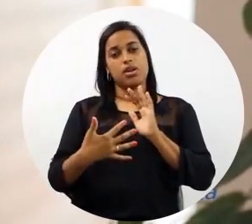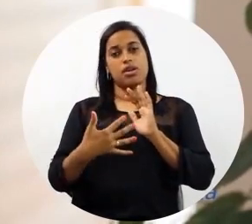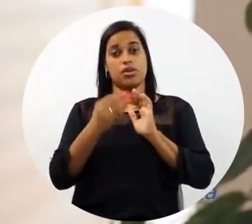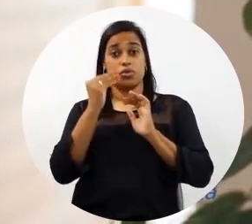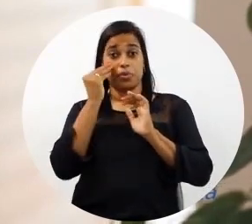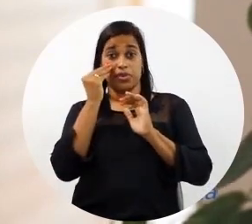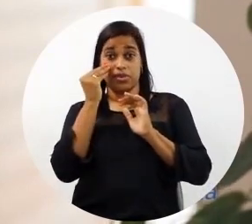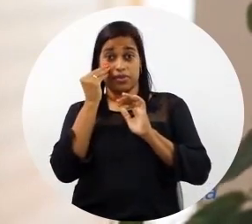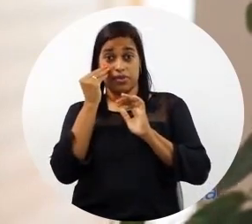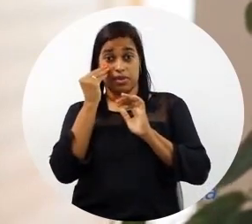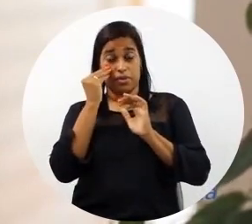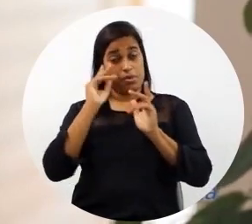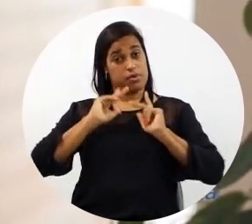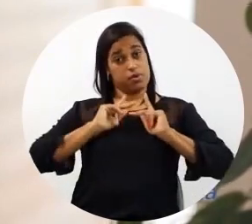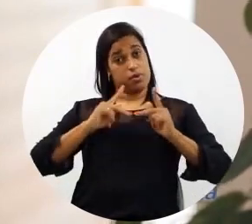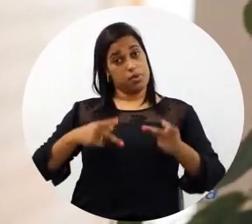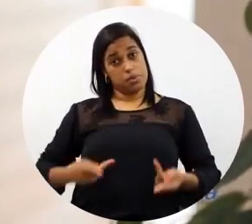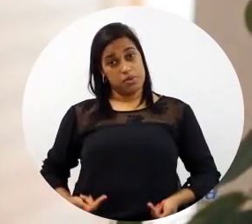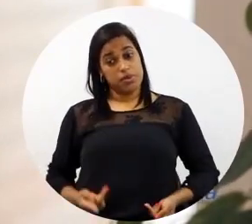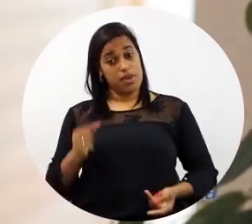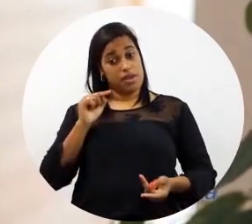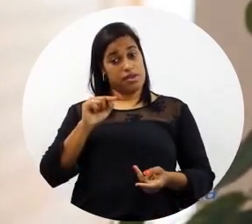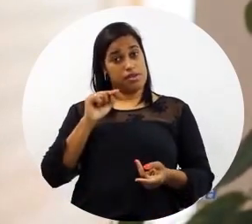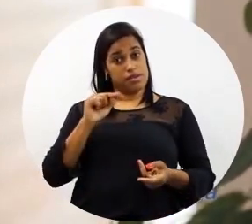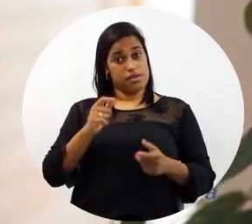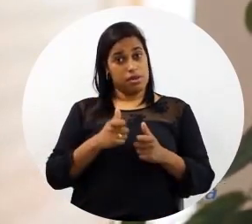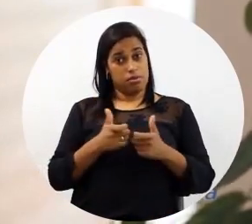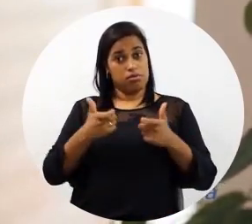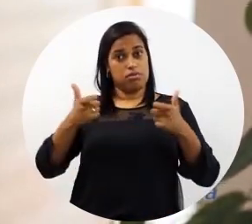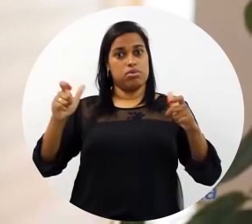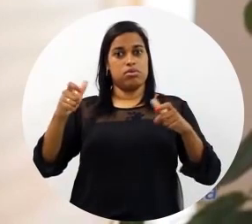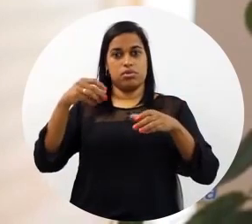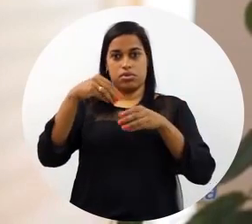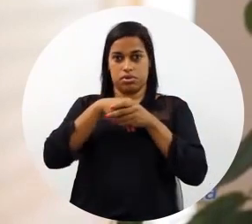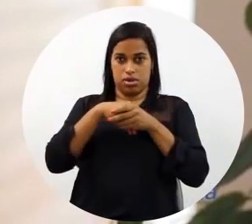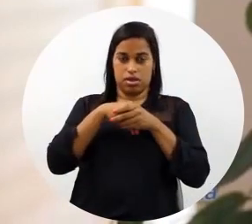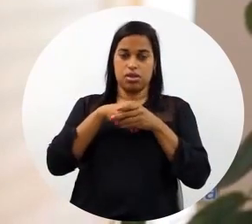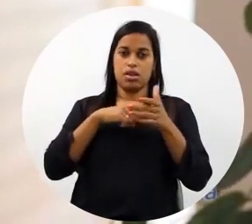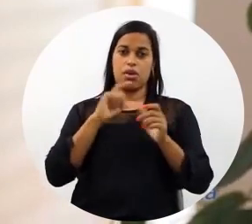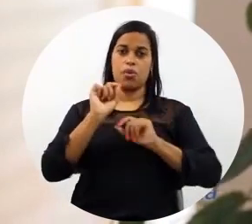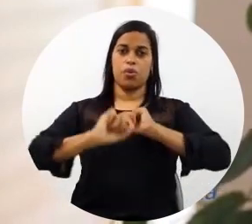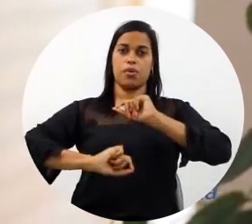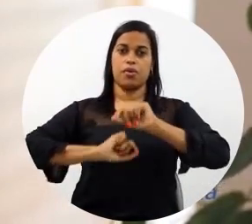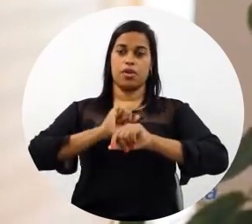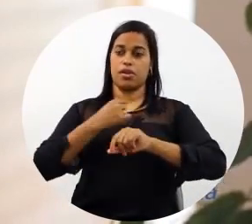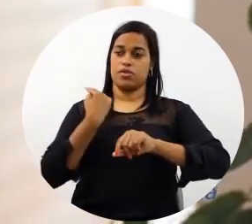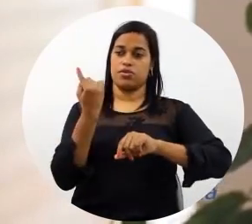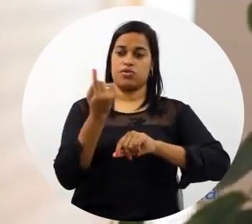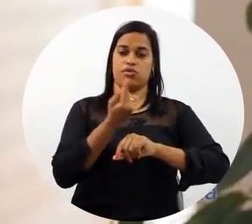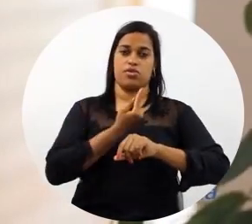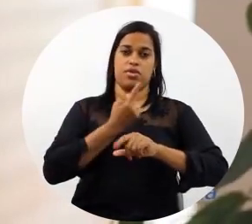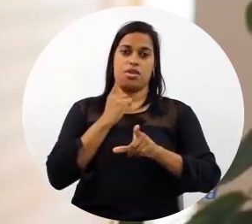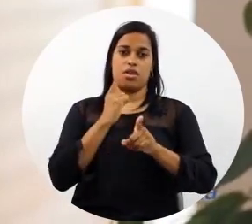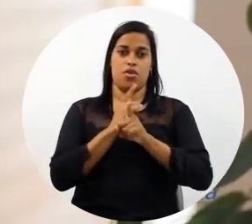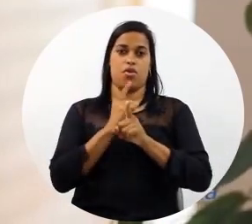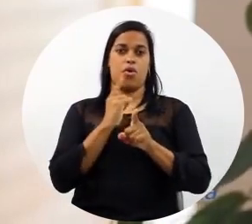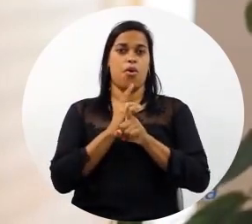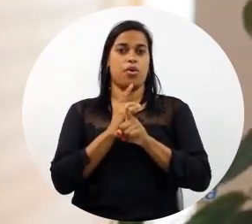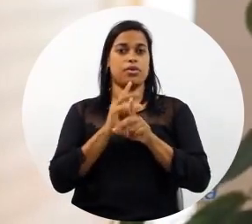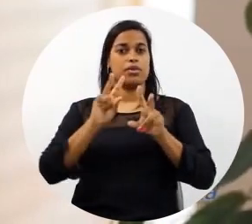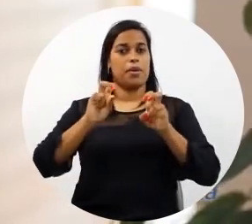necessariamente, especificamente humana. Então, essa dimensão interna é onde a gente pode localizar a